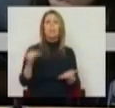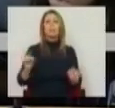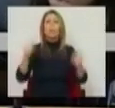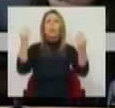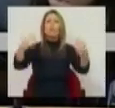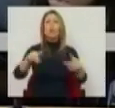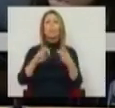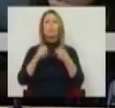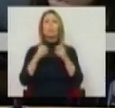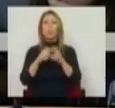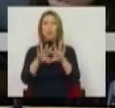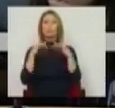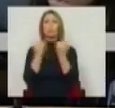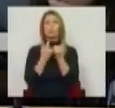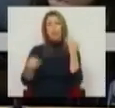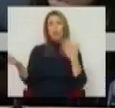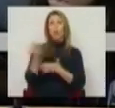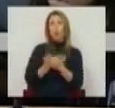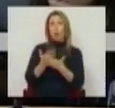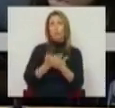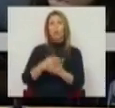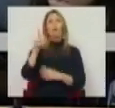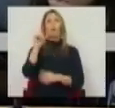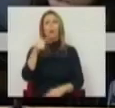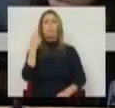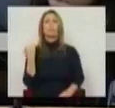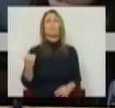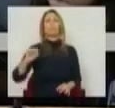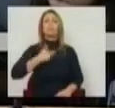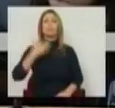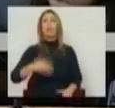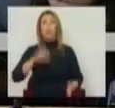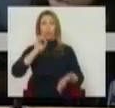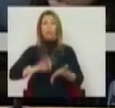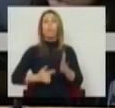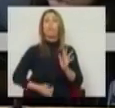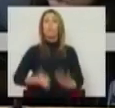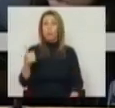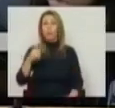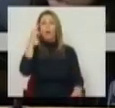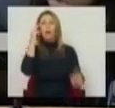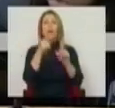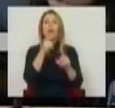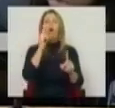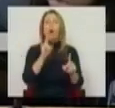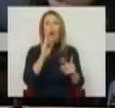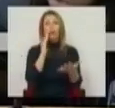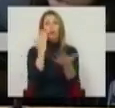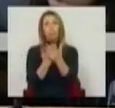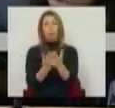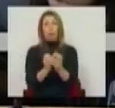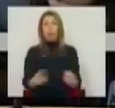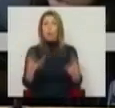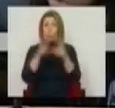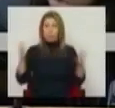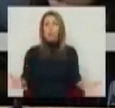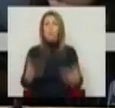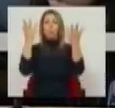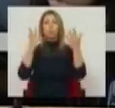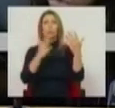problema social e económico, mas também como uma violação de direitos fundamentais, visava precisamente dar um novo impulso